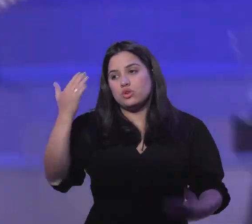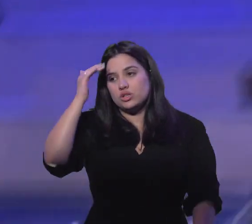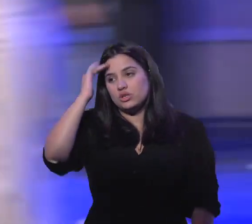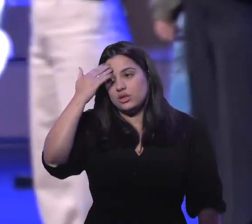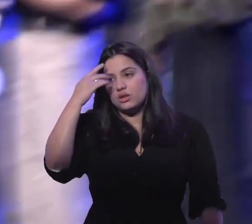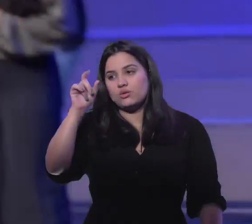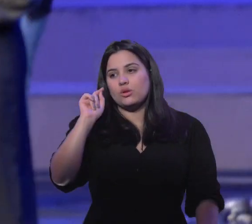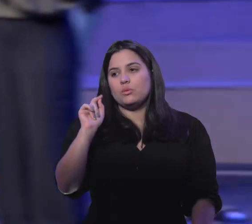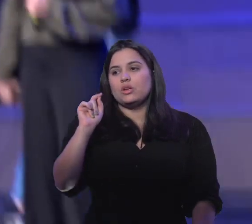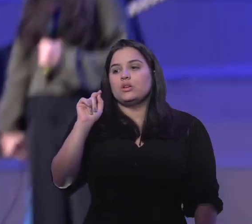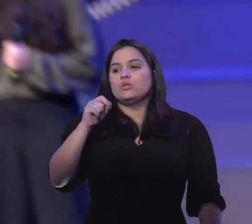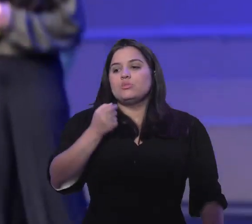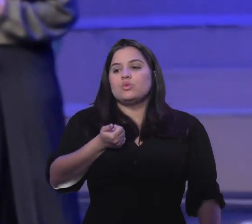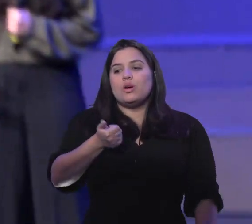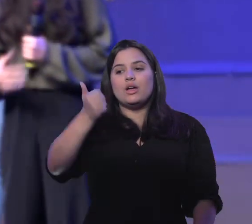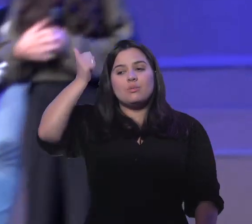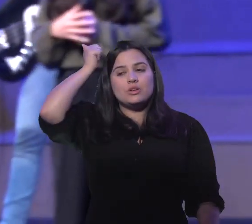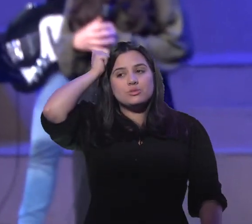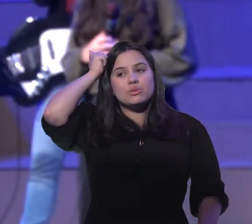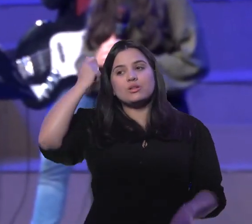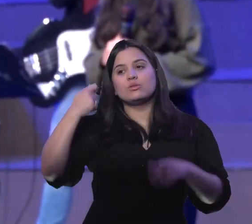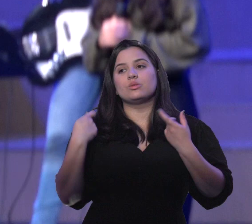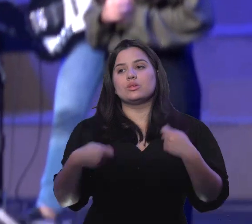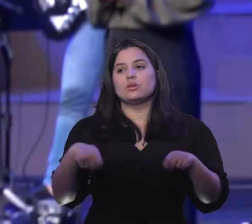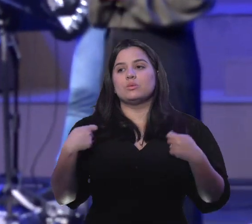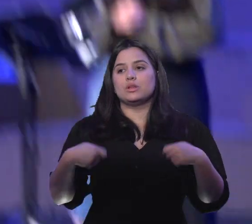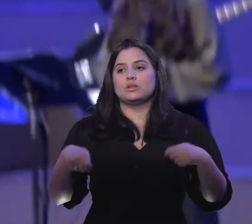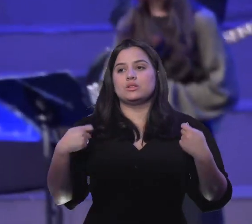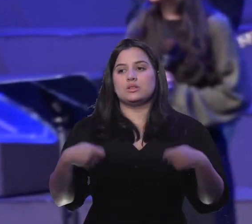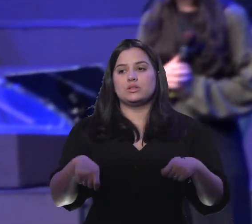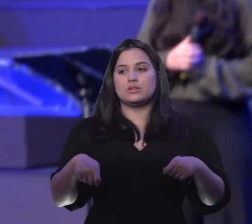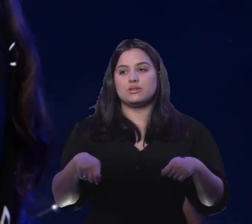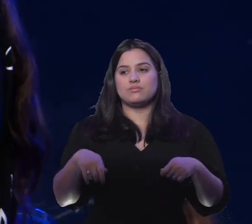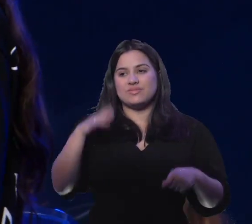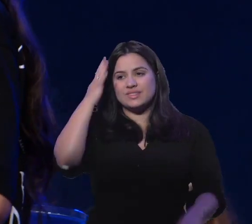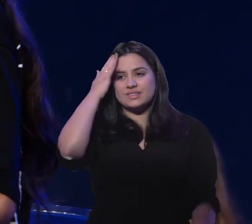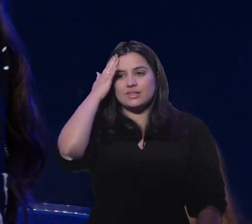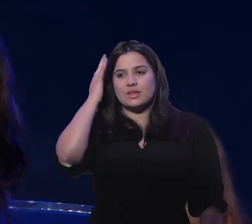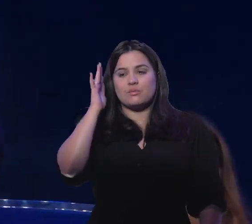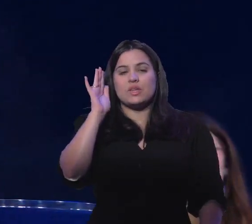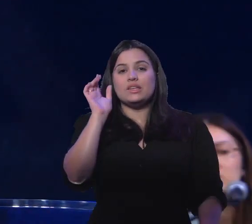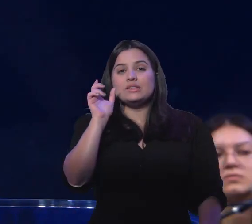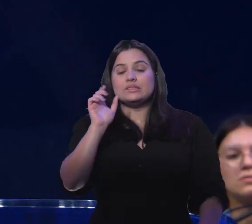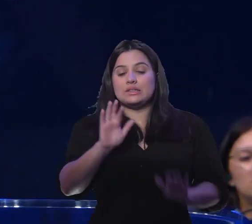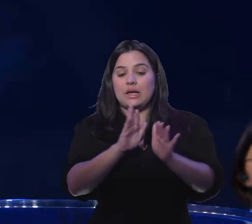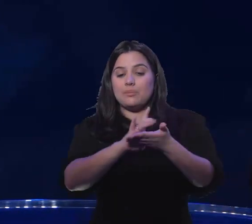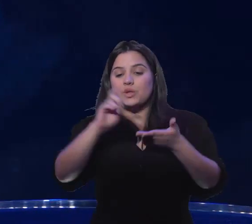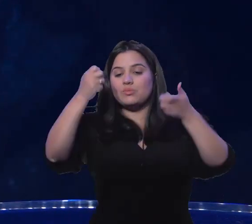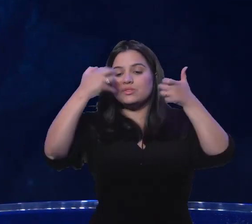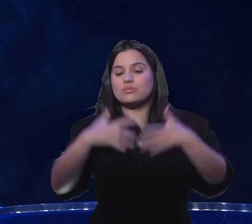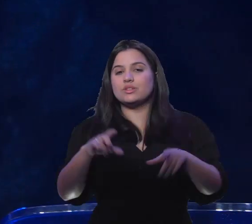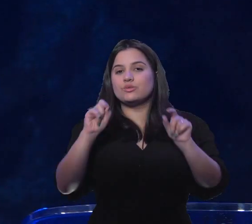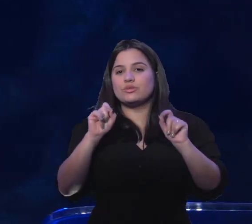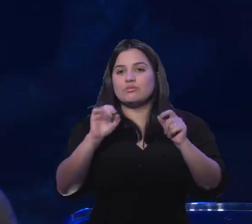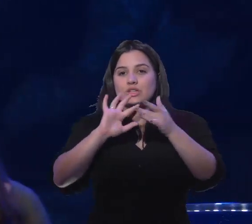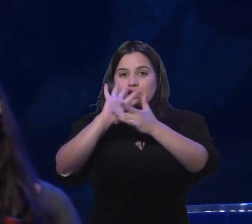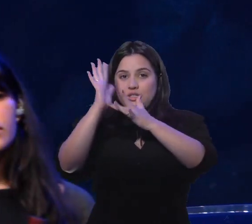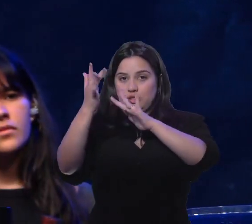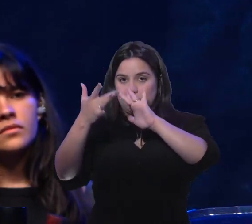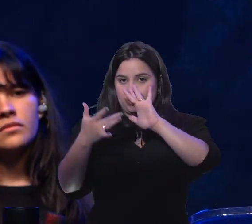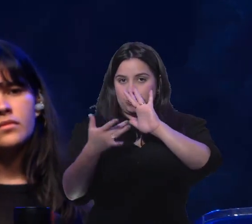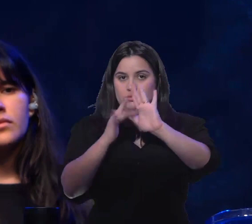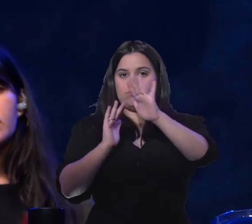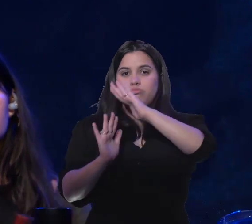sobre o arrependimento que você precisa gerar no teu coração. Sabe, a palavra de Deus diz que Jesus morreu para